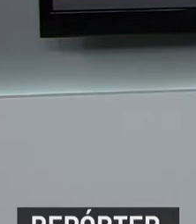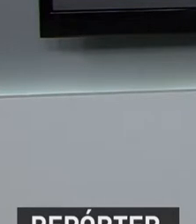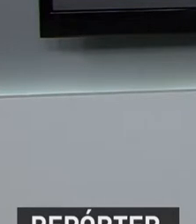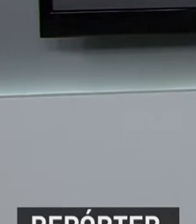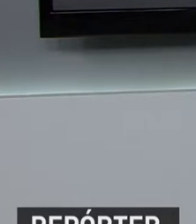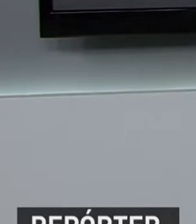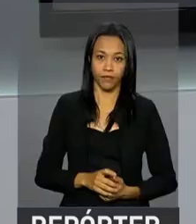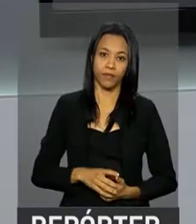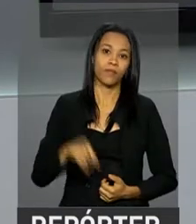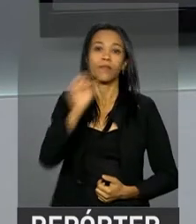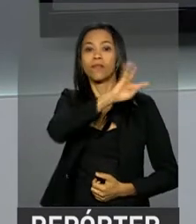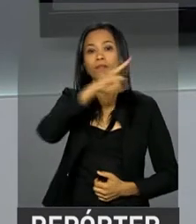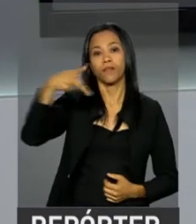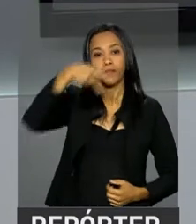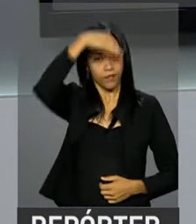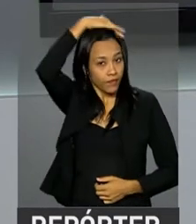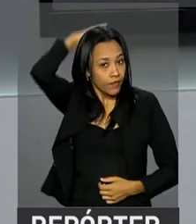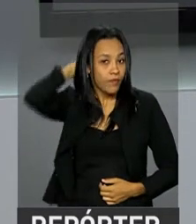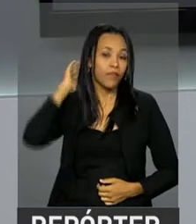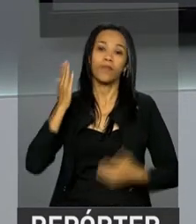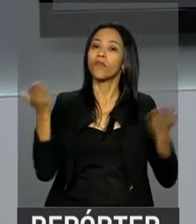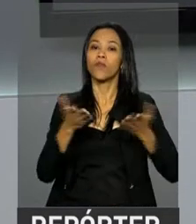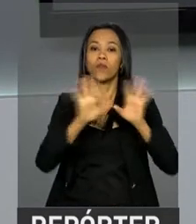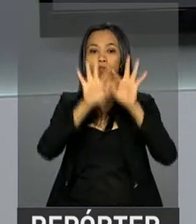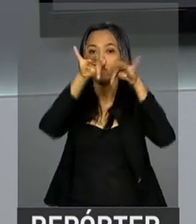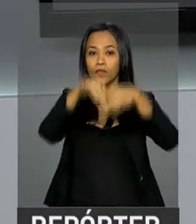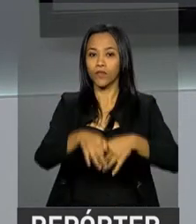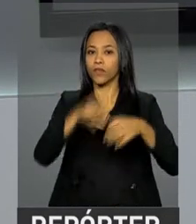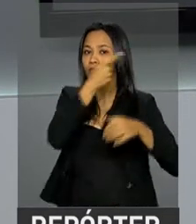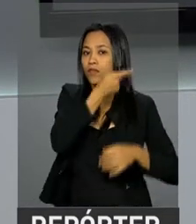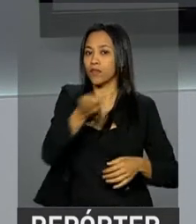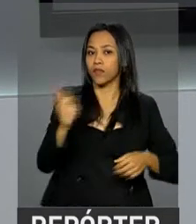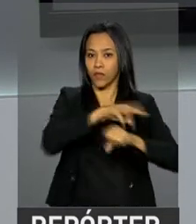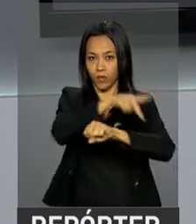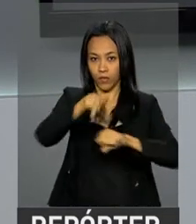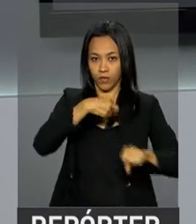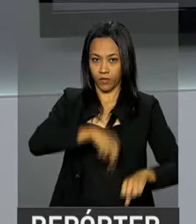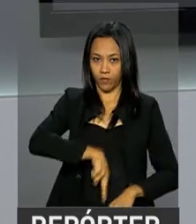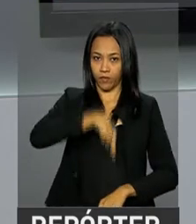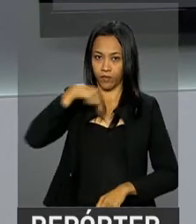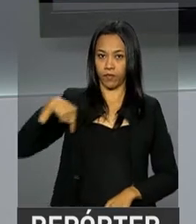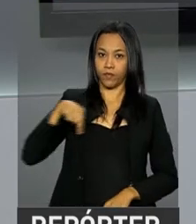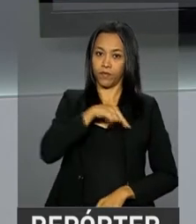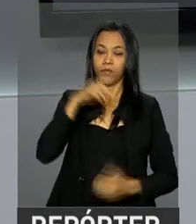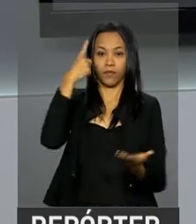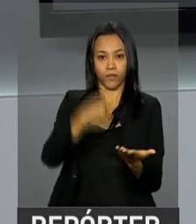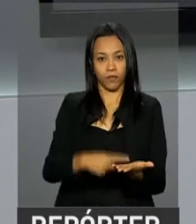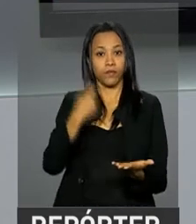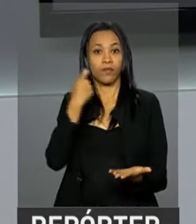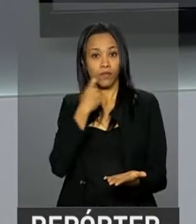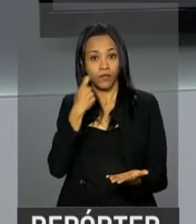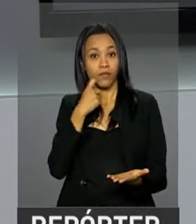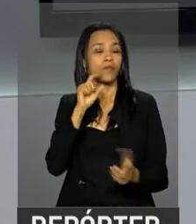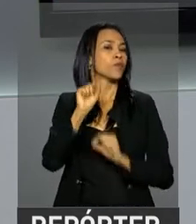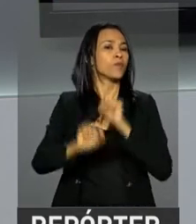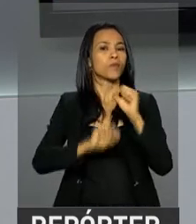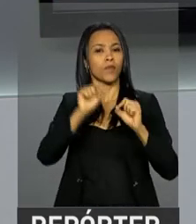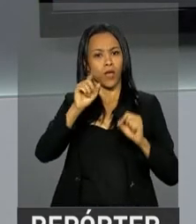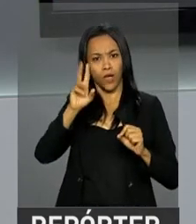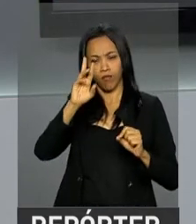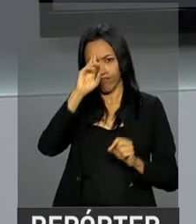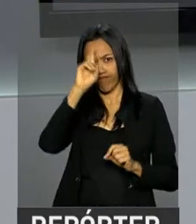o presidente michel temer encerra hoje a visita à noruega a agenda desta sexta feira está voltada às